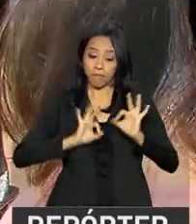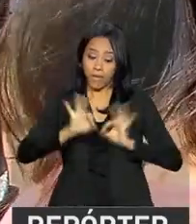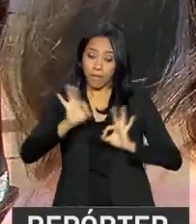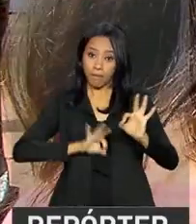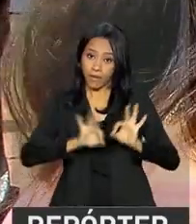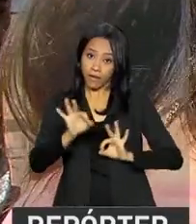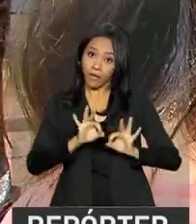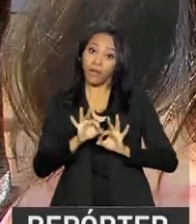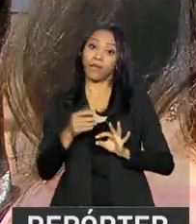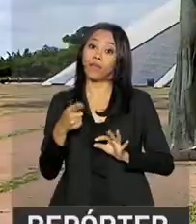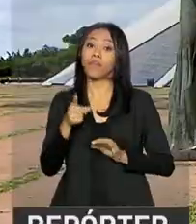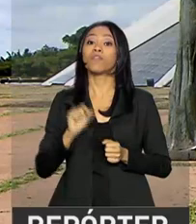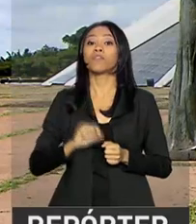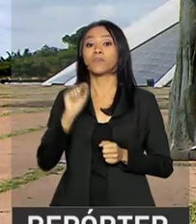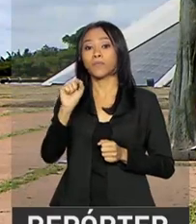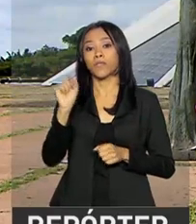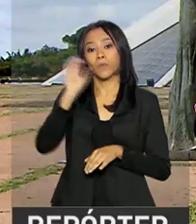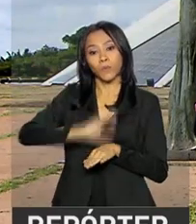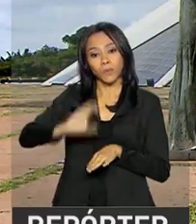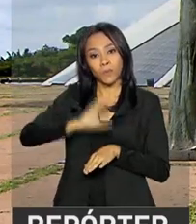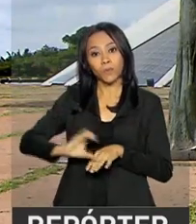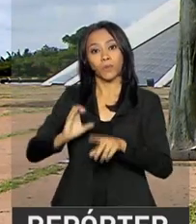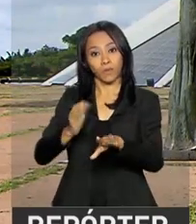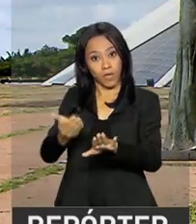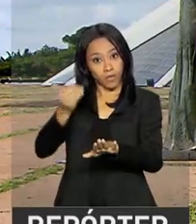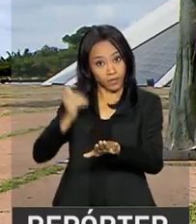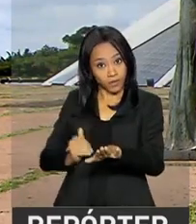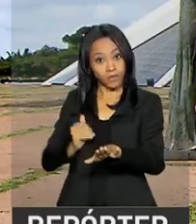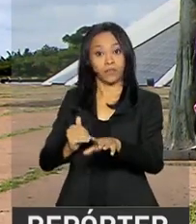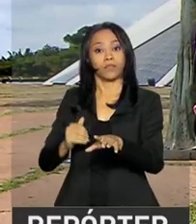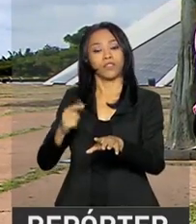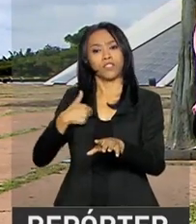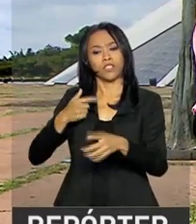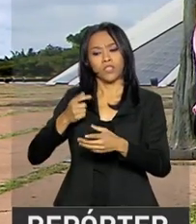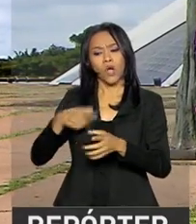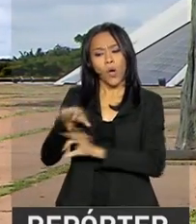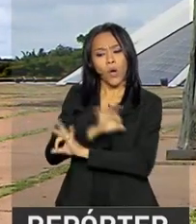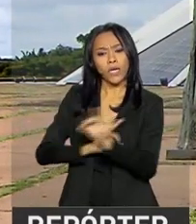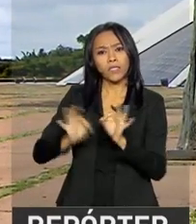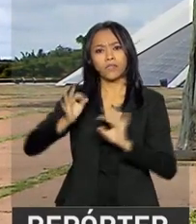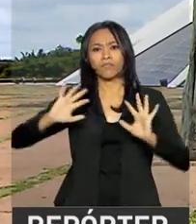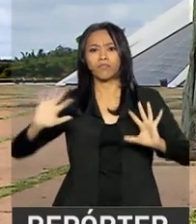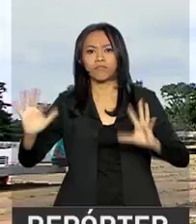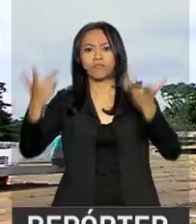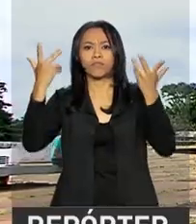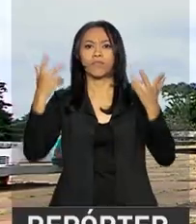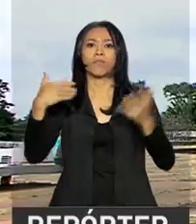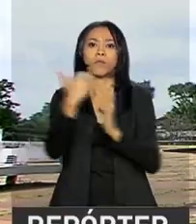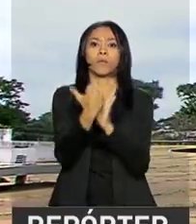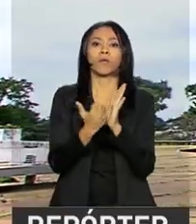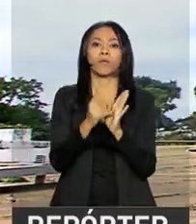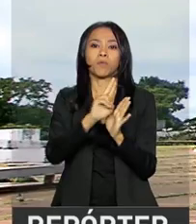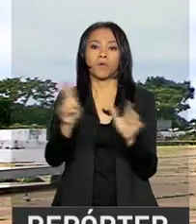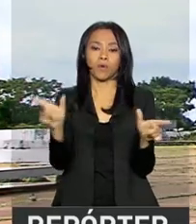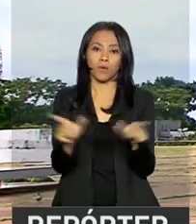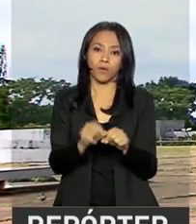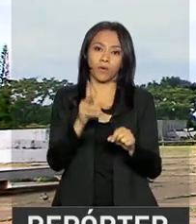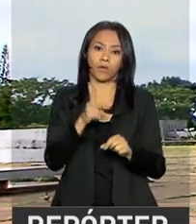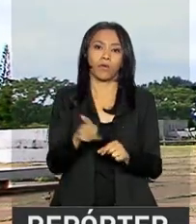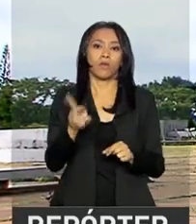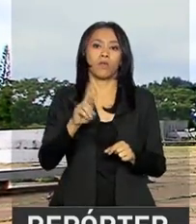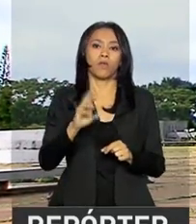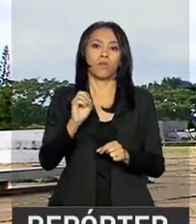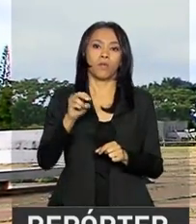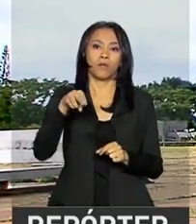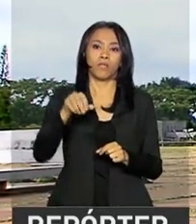passo importante. Fez um curso profissionalizante de organização de eventos pelo Pronatec. Ele conta que o curso o ajudou